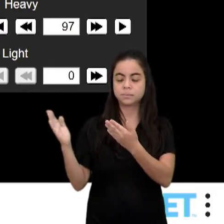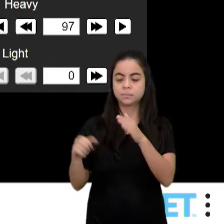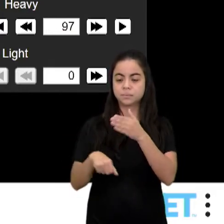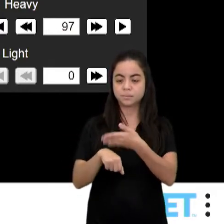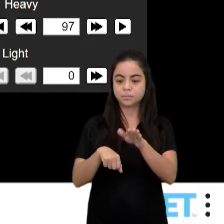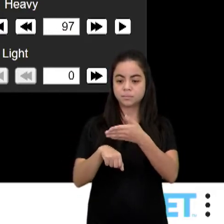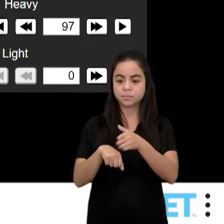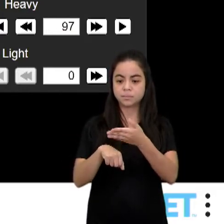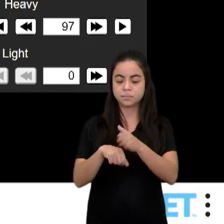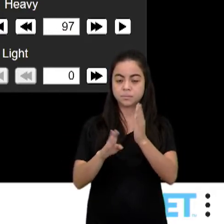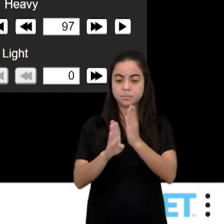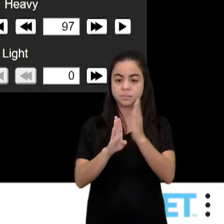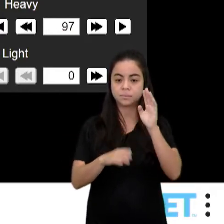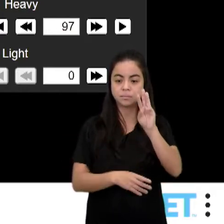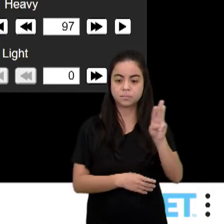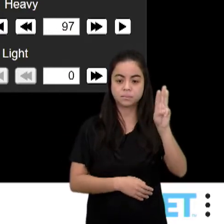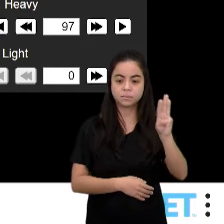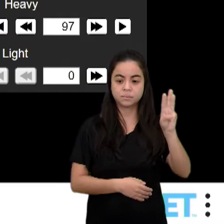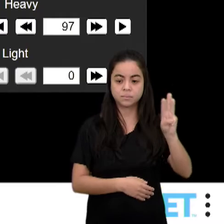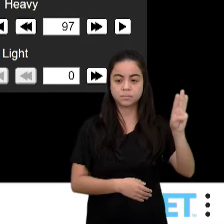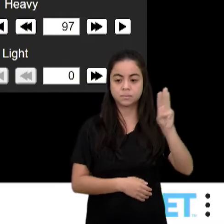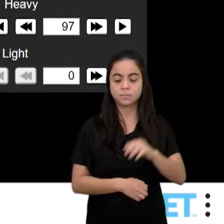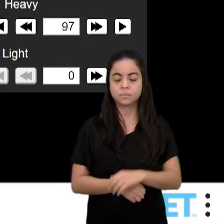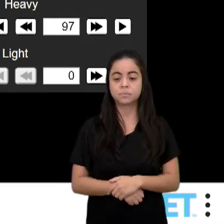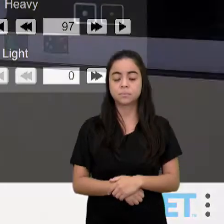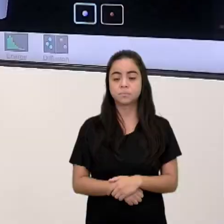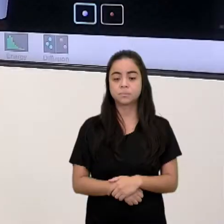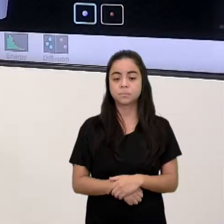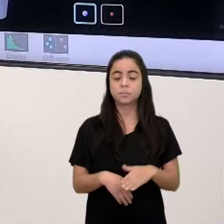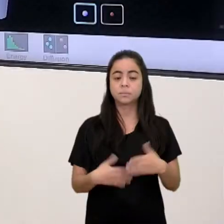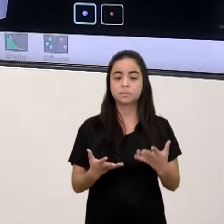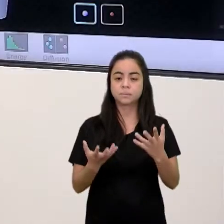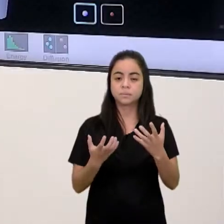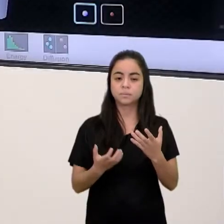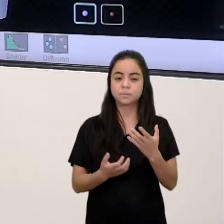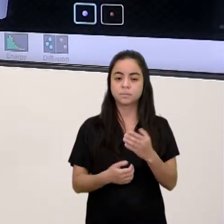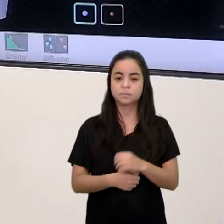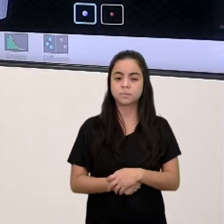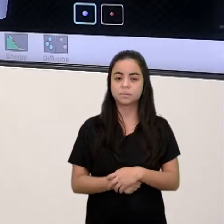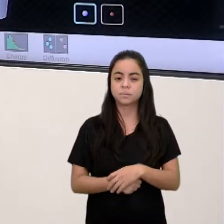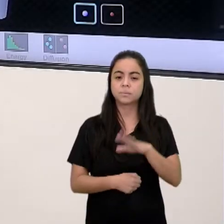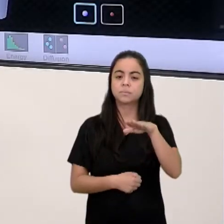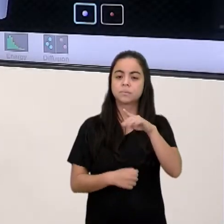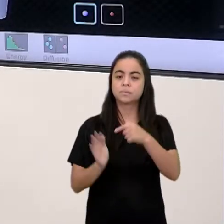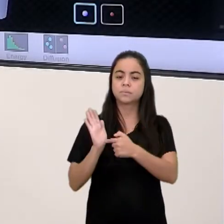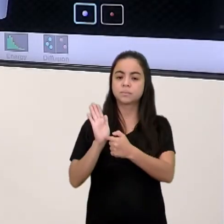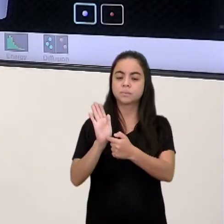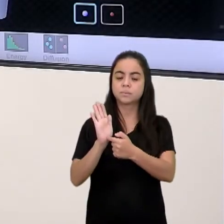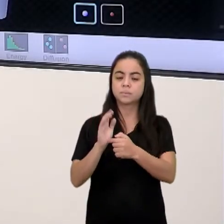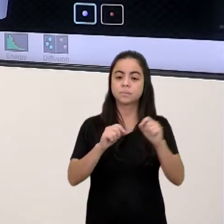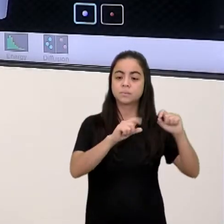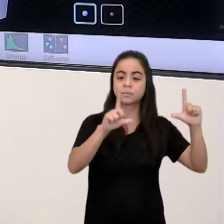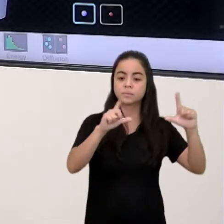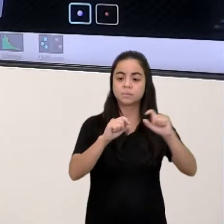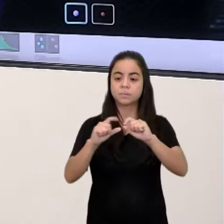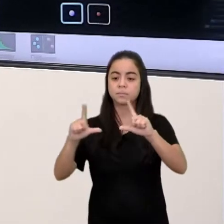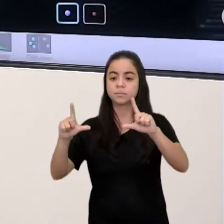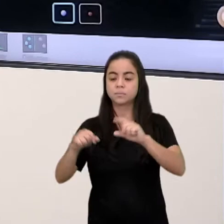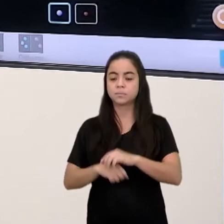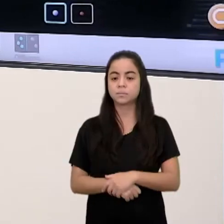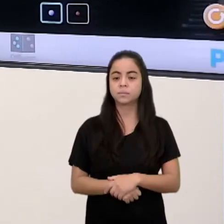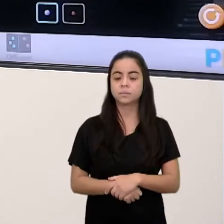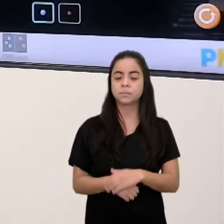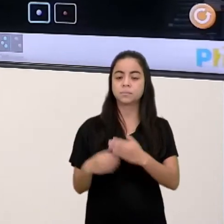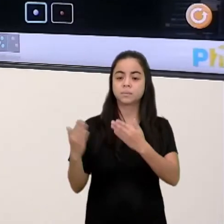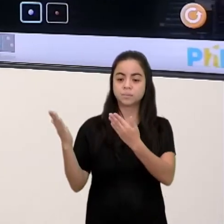encontrar nesse link que tá aí. Então, ó, eu gostaria de pedir pro meu diretor mostrar isso, a minha e a tela ao mesmo tempo, ó. Então,